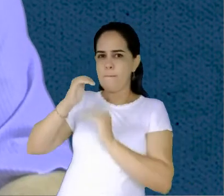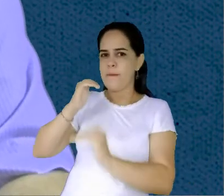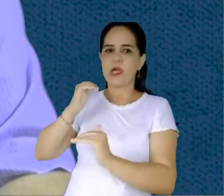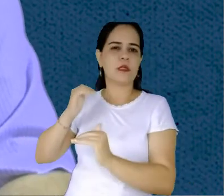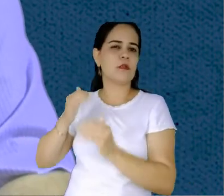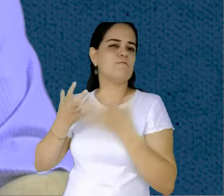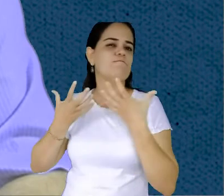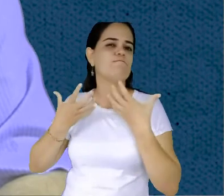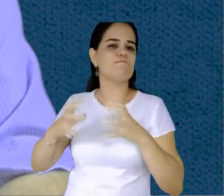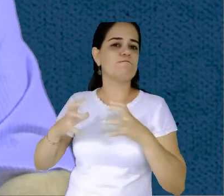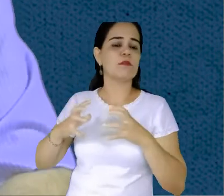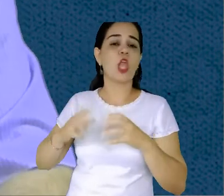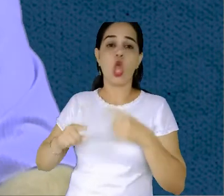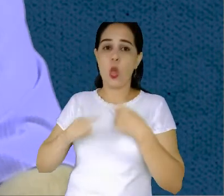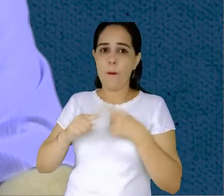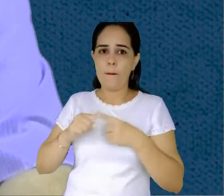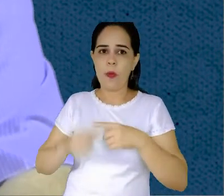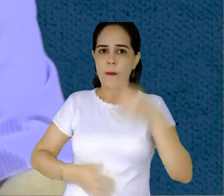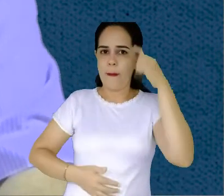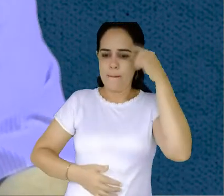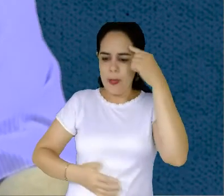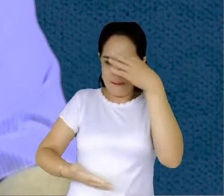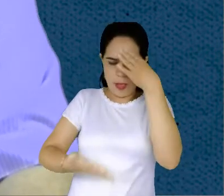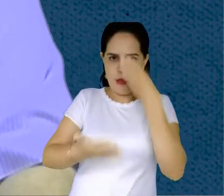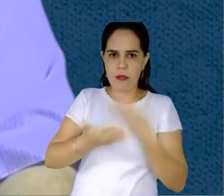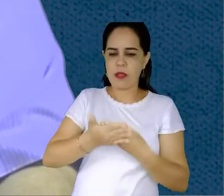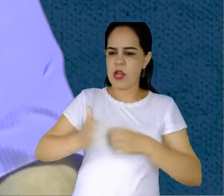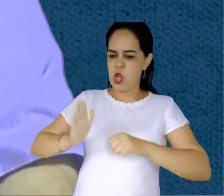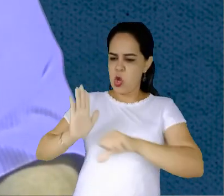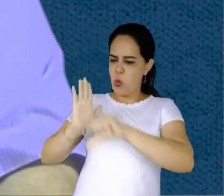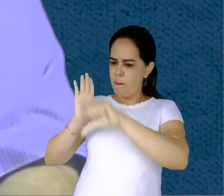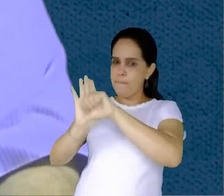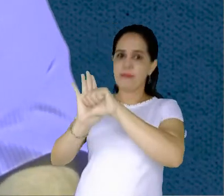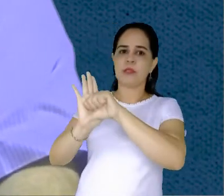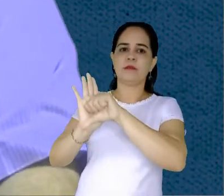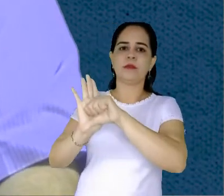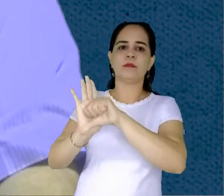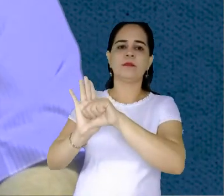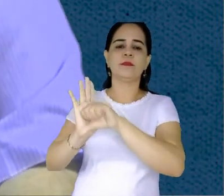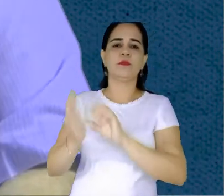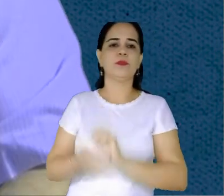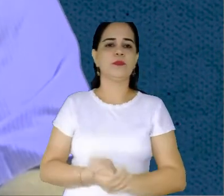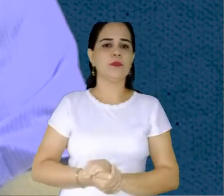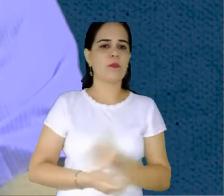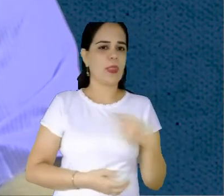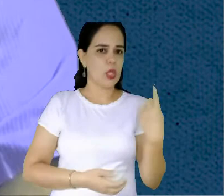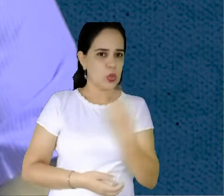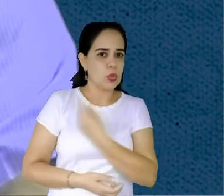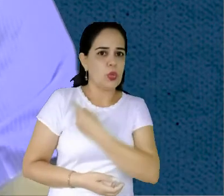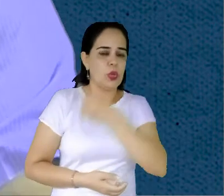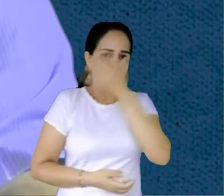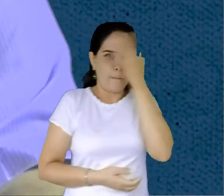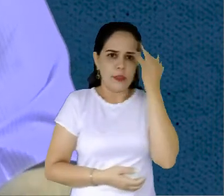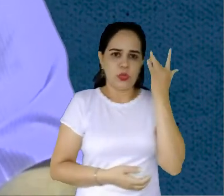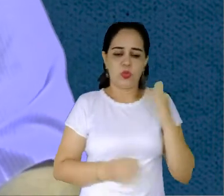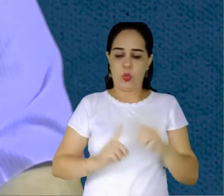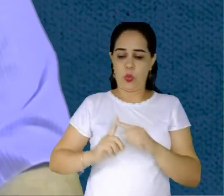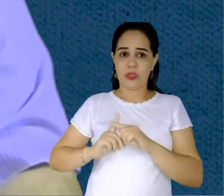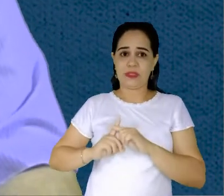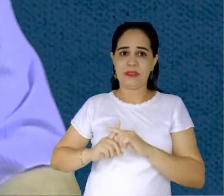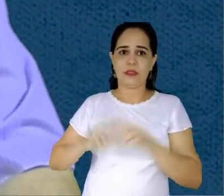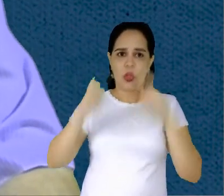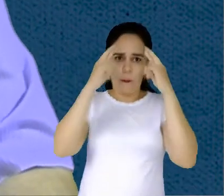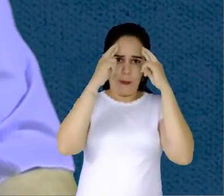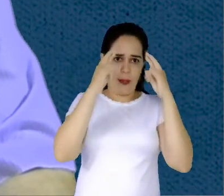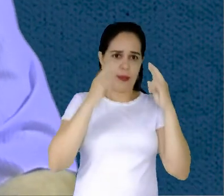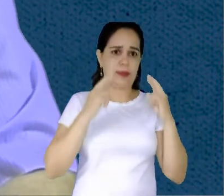um crime. É um crime. Para nós cristãos, embora respeitemos o pensamento